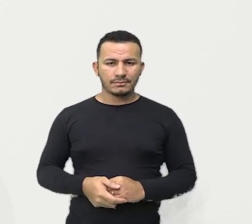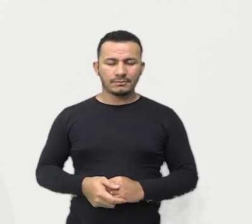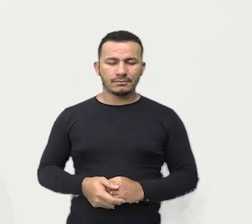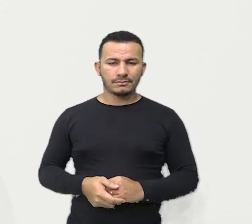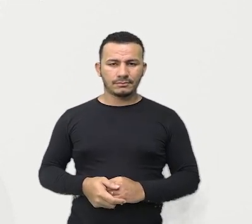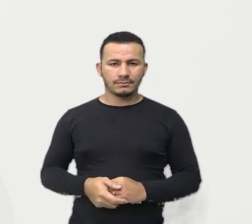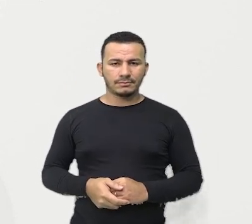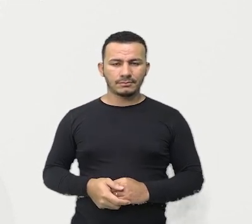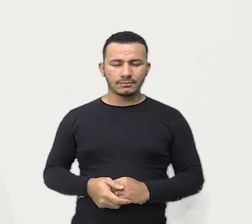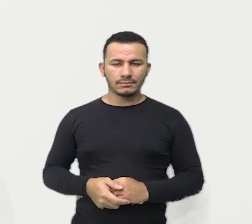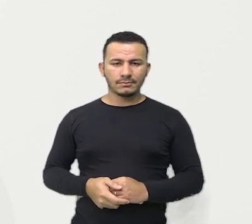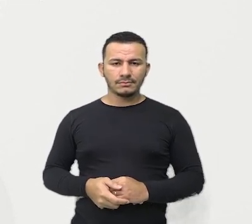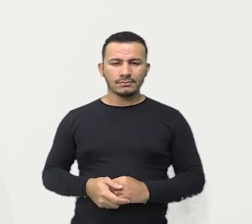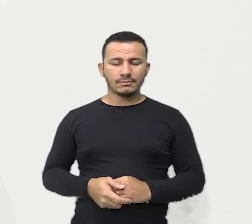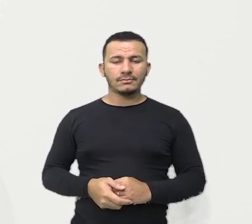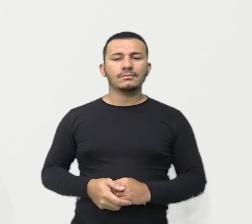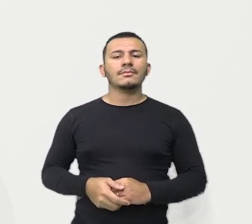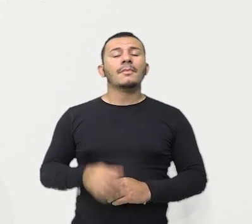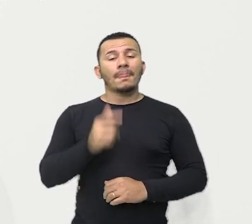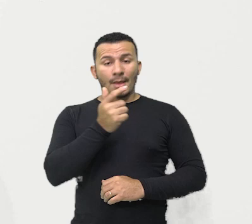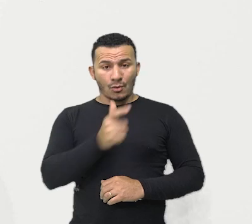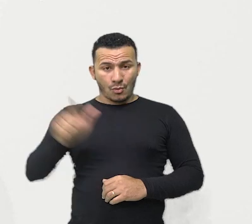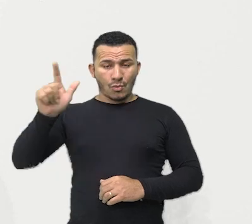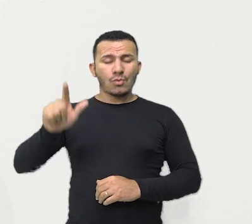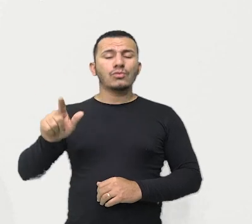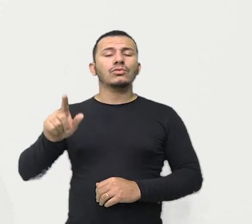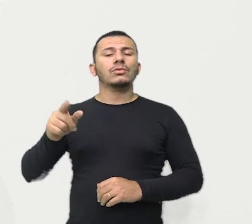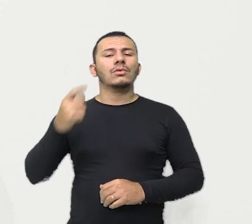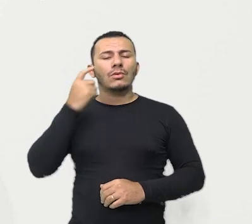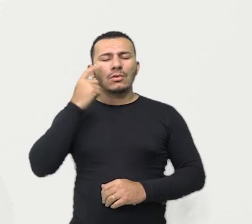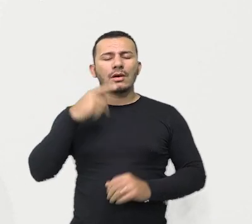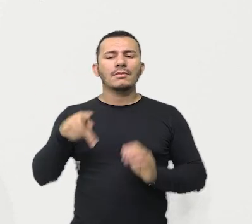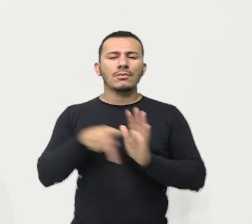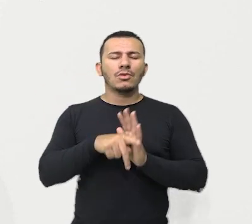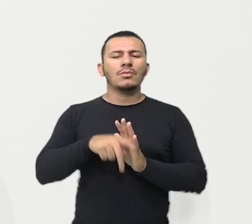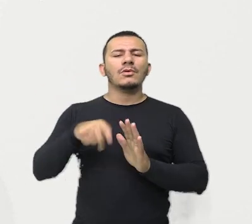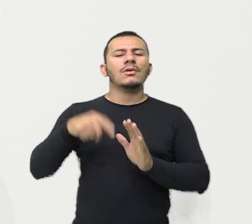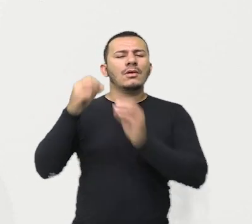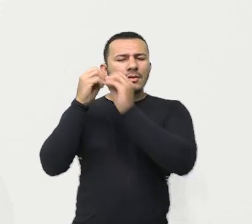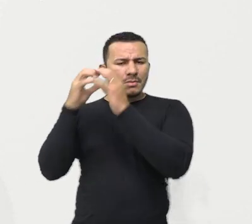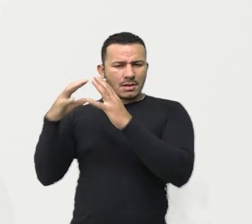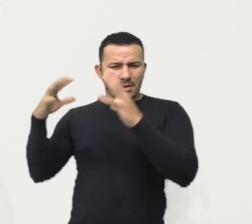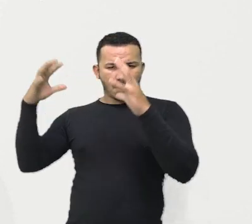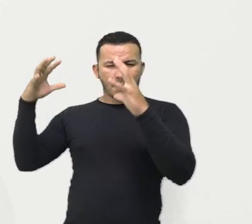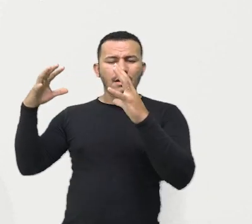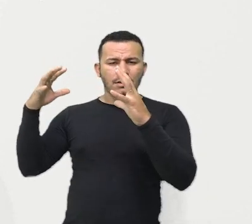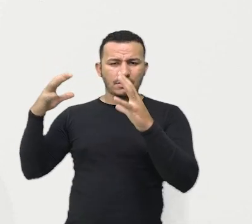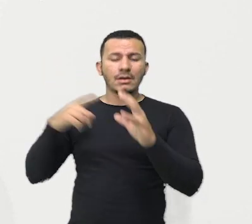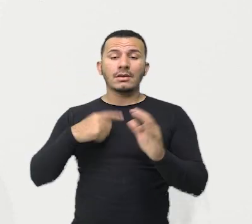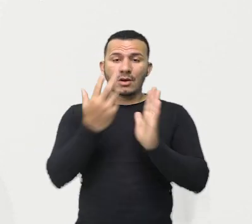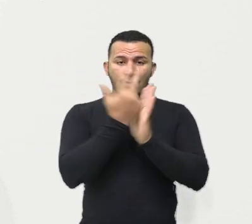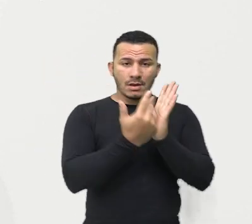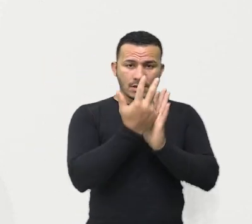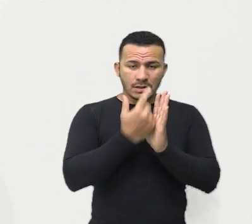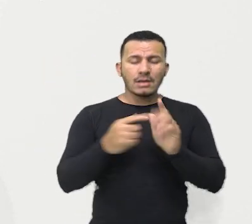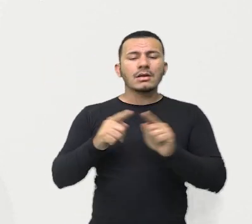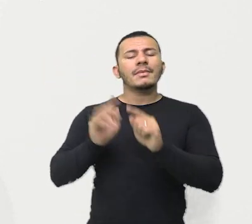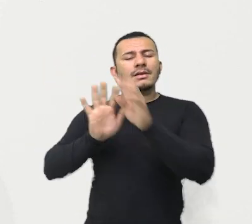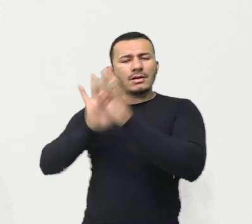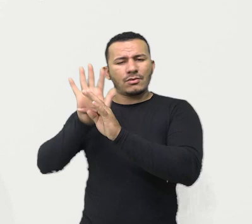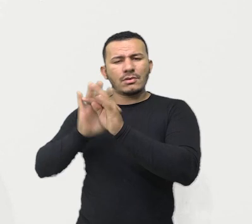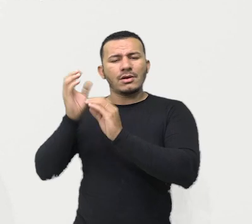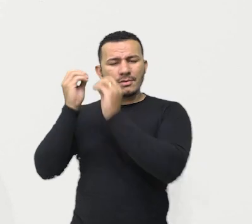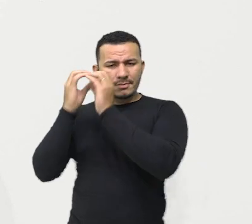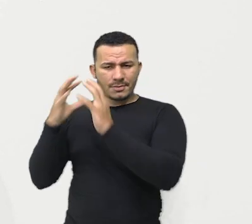outro aspecto, um outro plano verbal, que é justamente a fala da personagem. E na fala da personagem, a gente observa